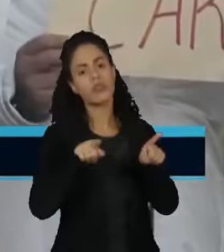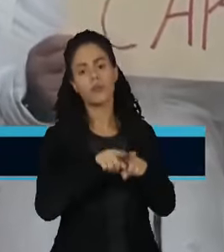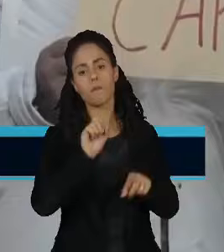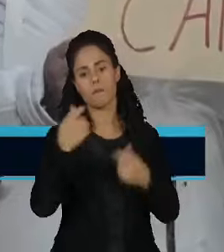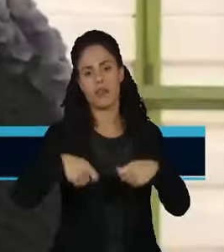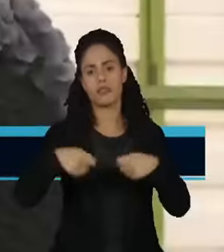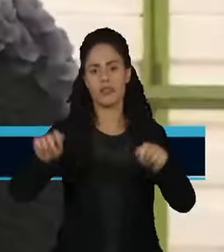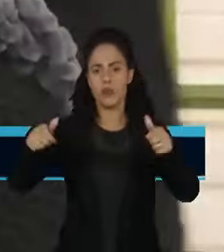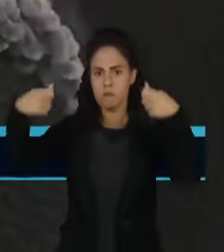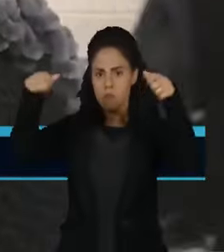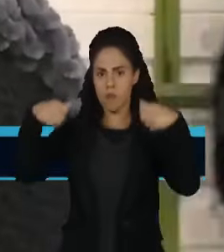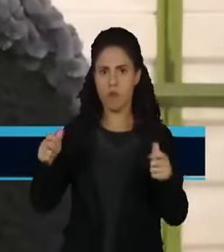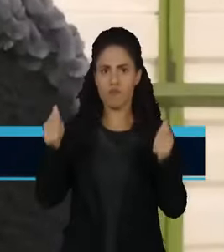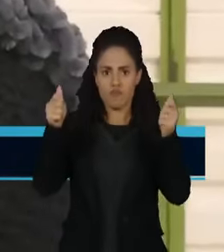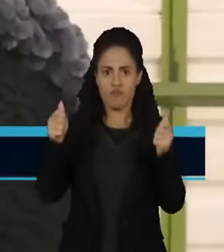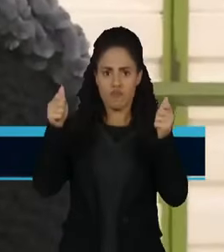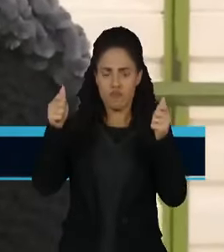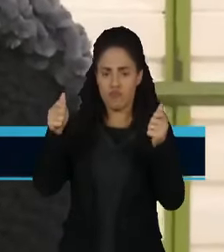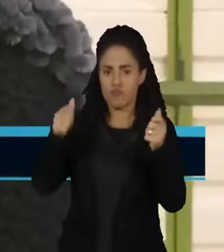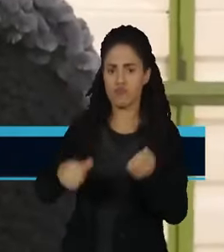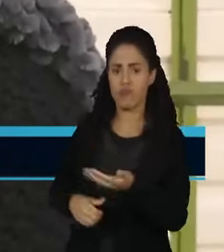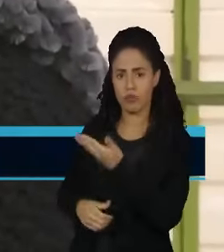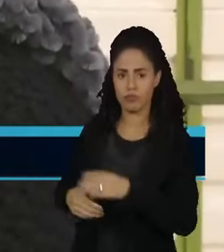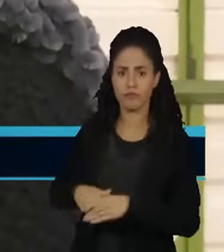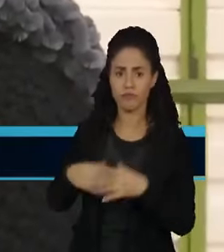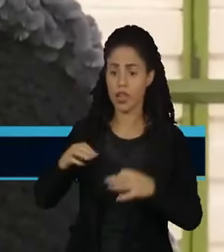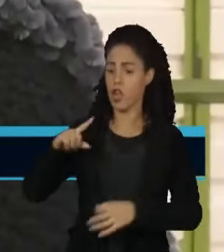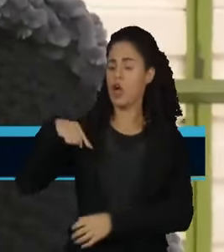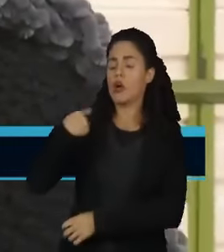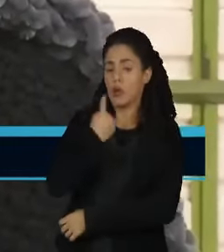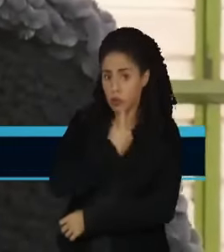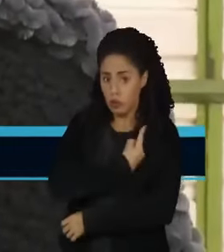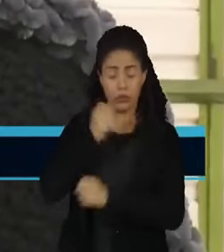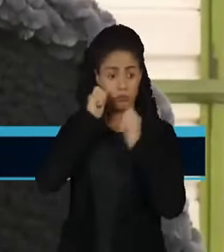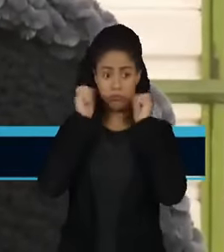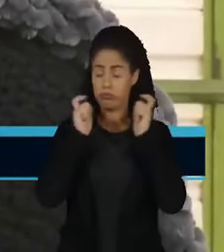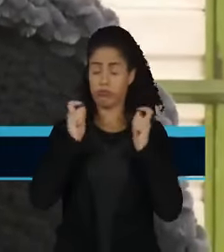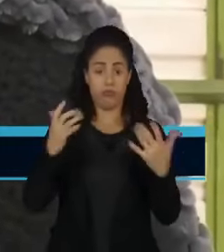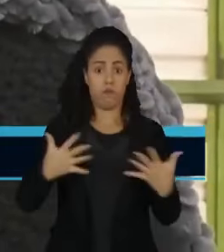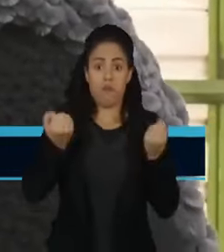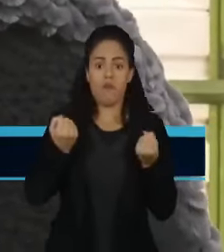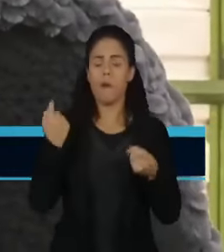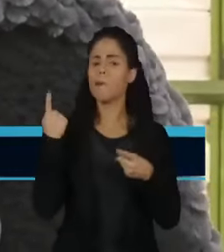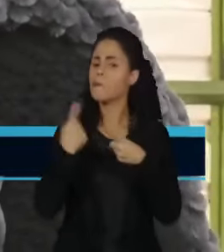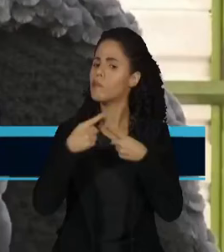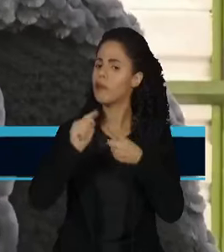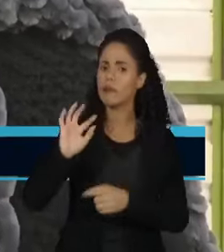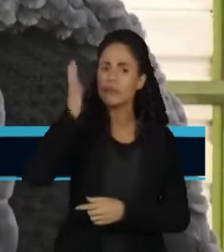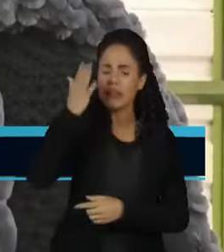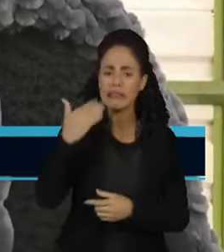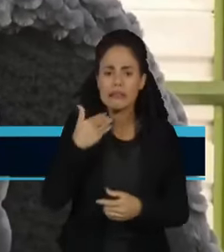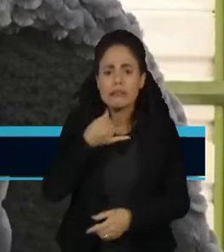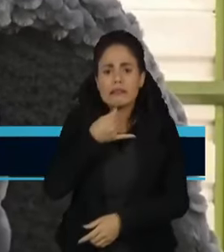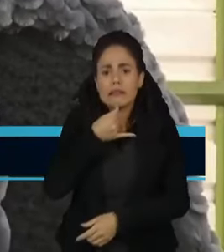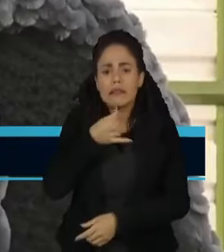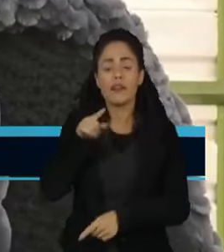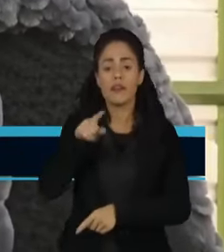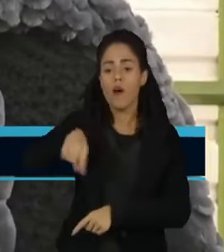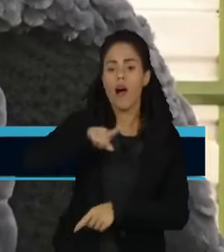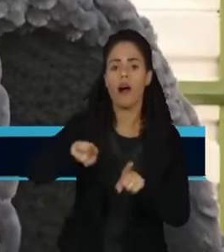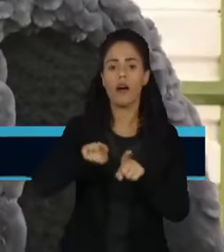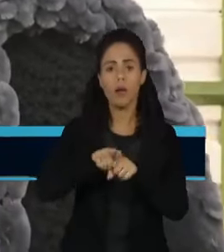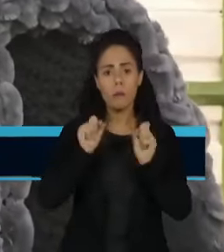dos cartazes. Nós temos ajustado bastante. Ficamos bastante assustados, porque é um acontecimento infeliz que coloca